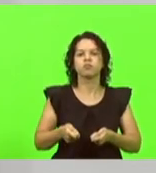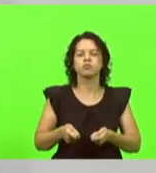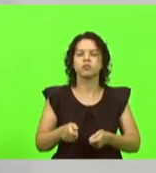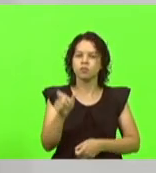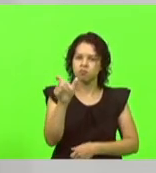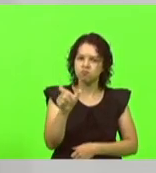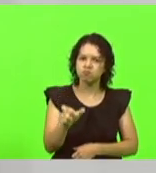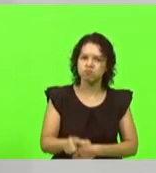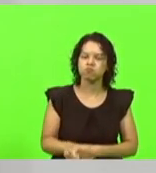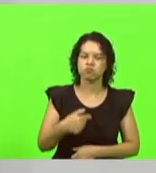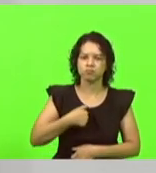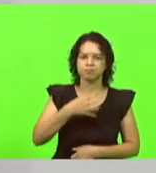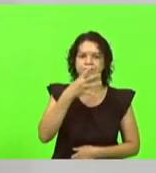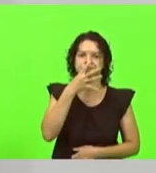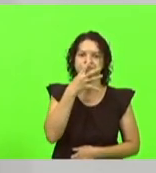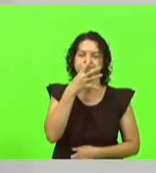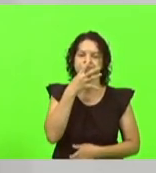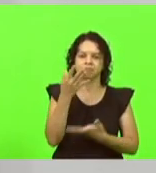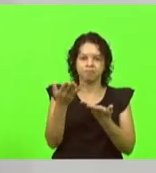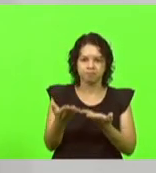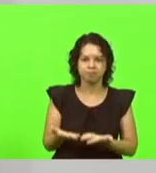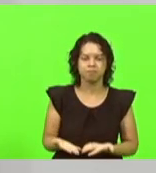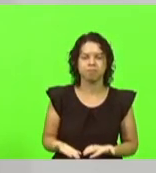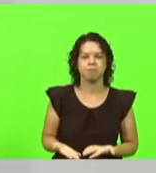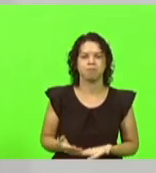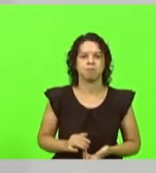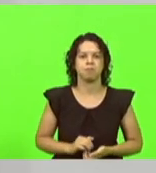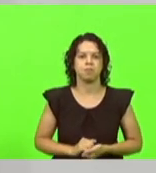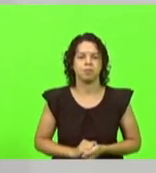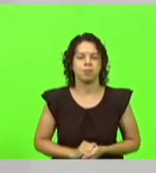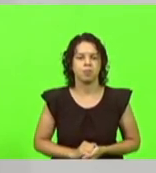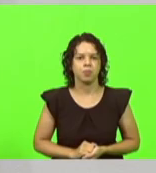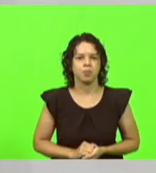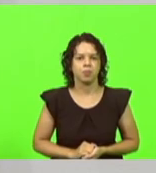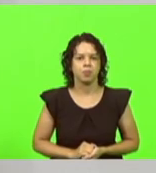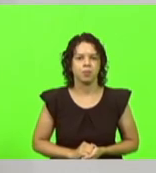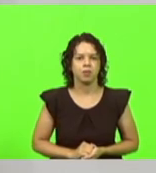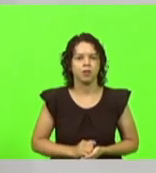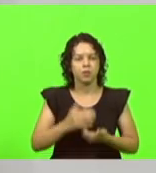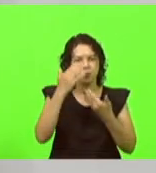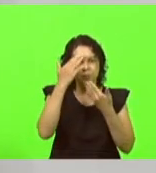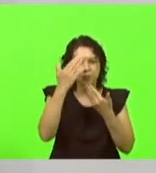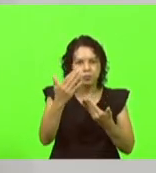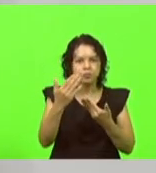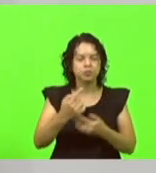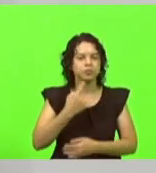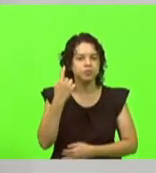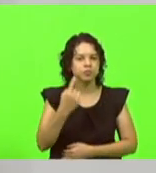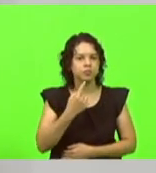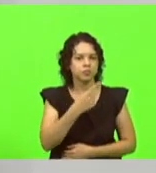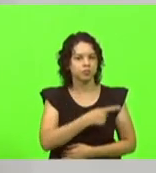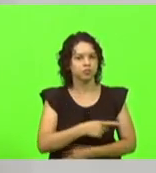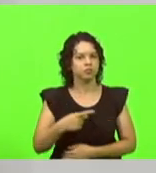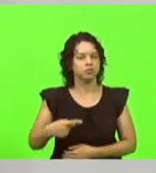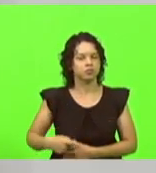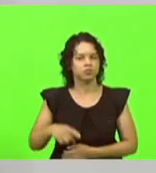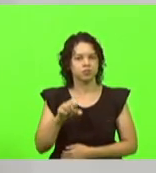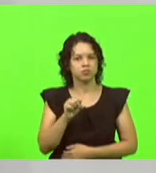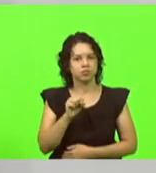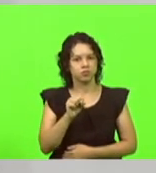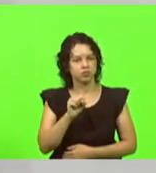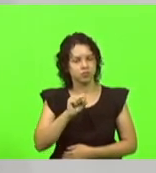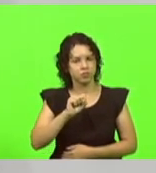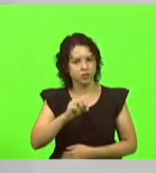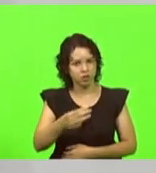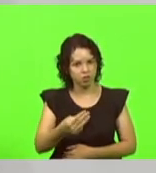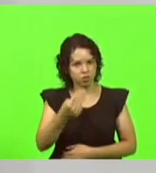considero muito. Muito obrigado, deputado pastor Sérgio Mota. Muito